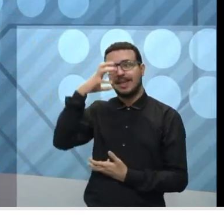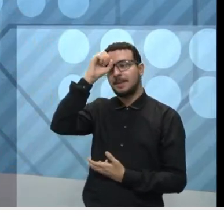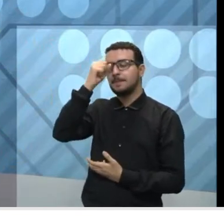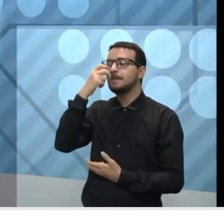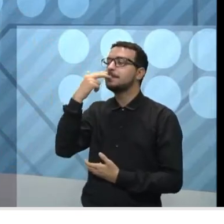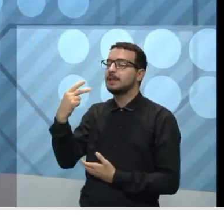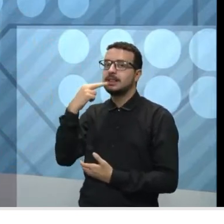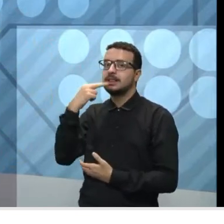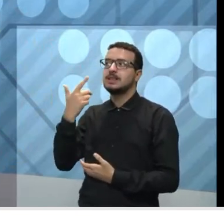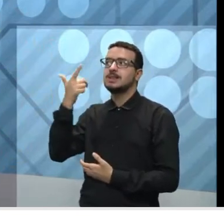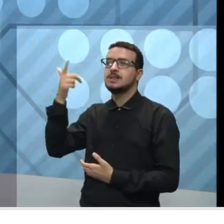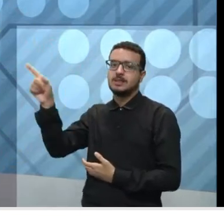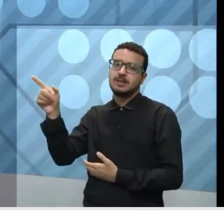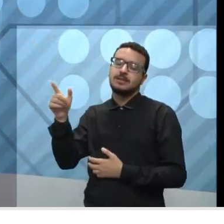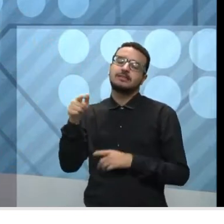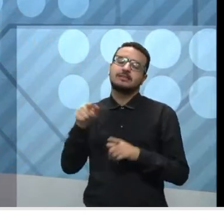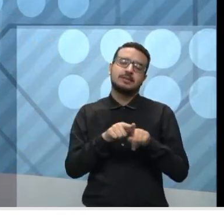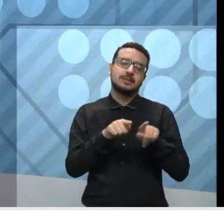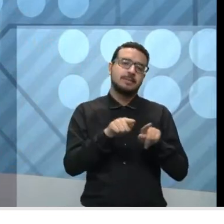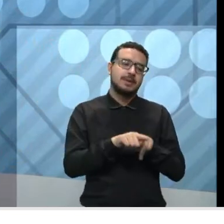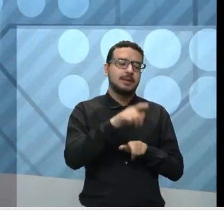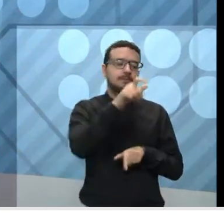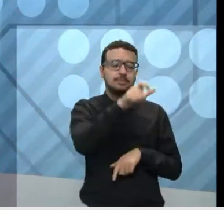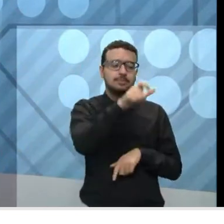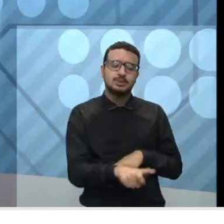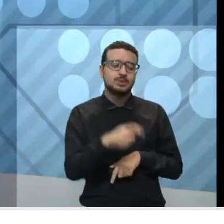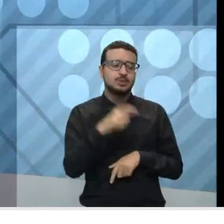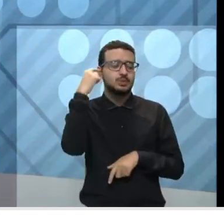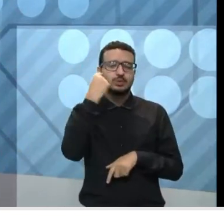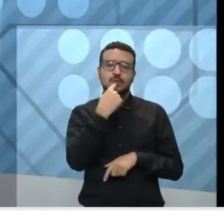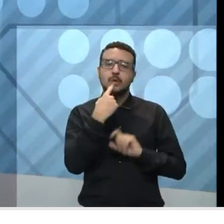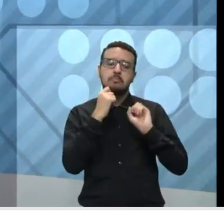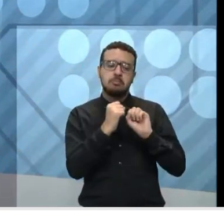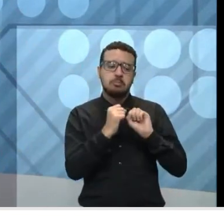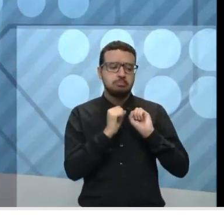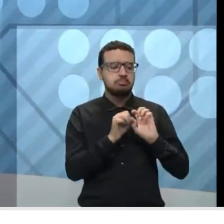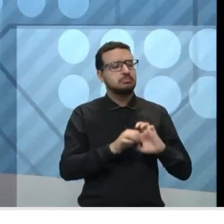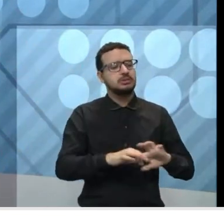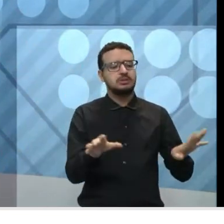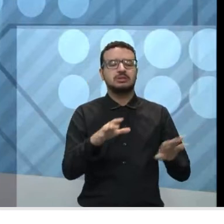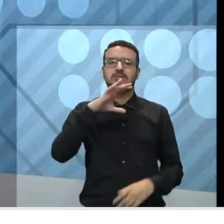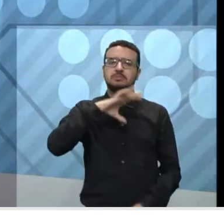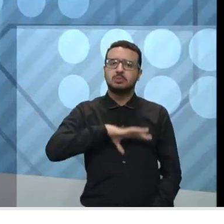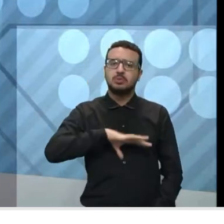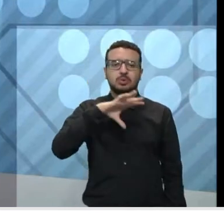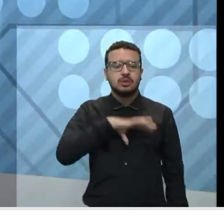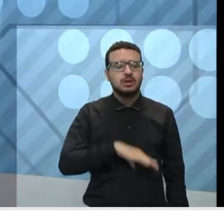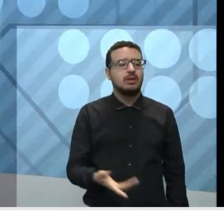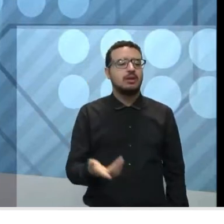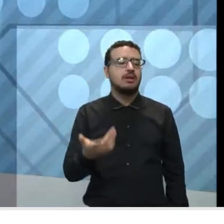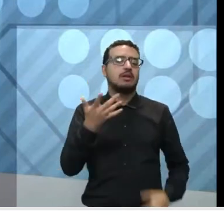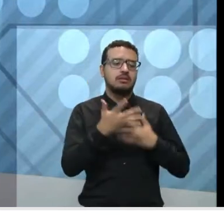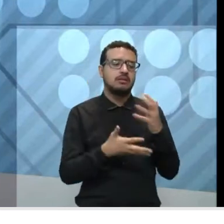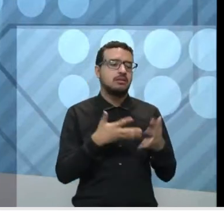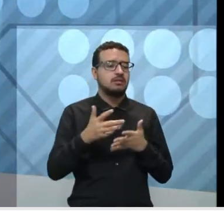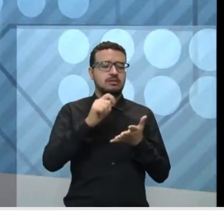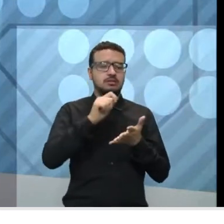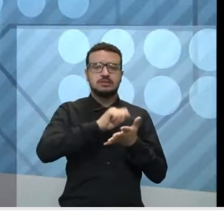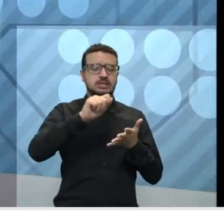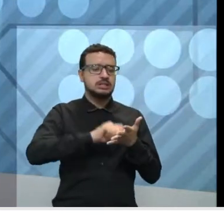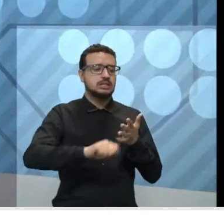surdo, em libras, língua portuguesa, oral, escrita, inglês se ele quiser, francês se ele quiser,